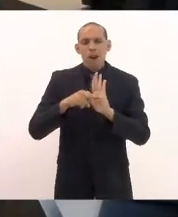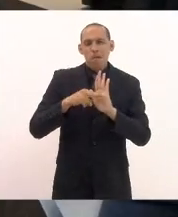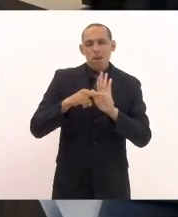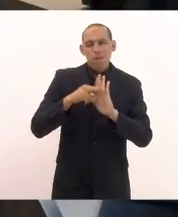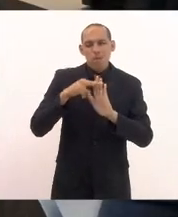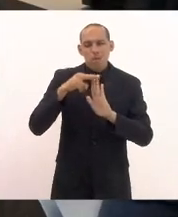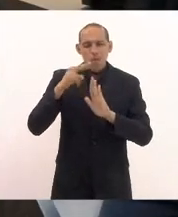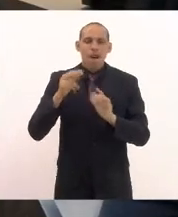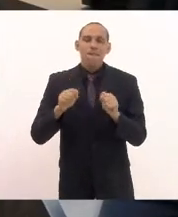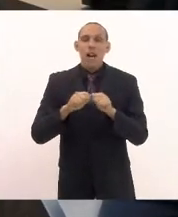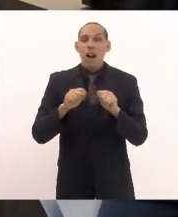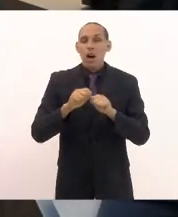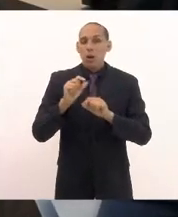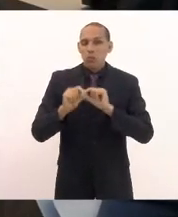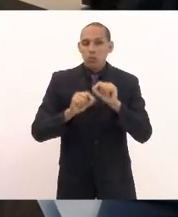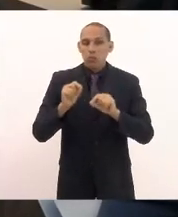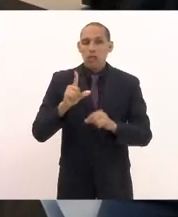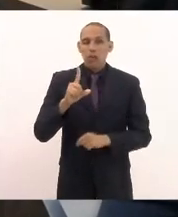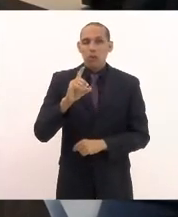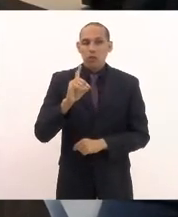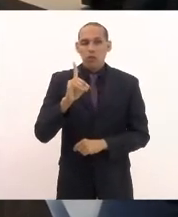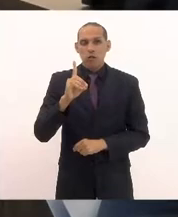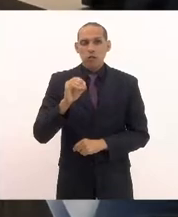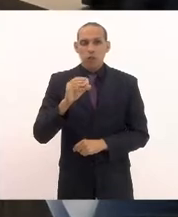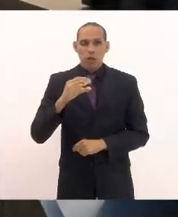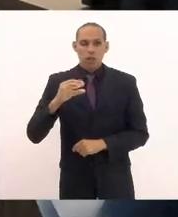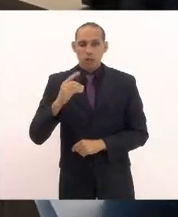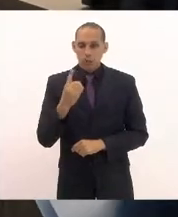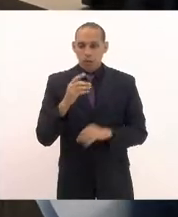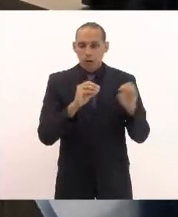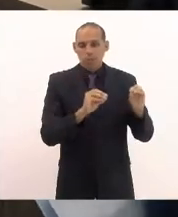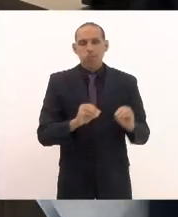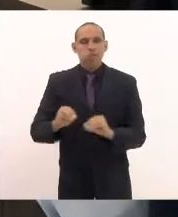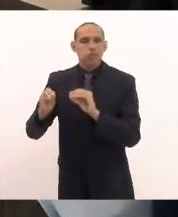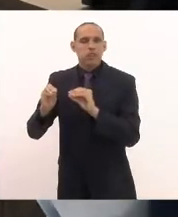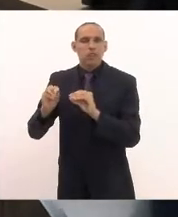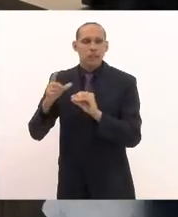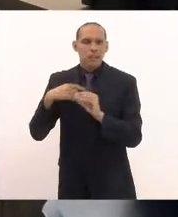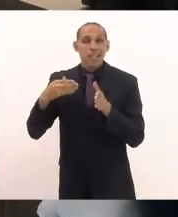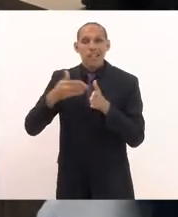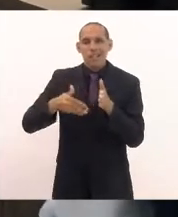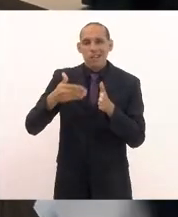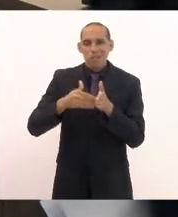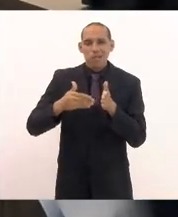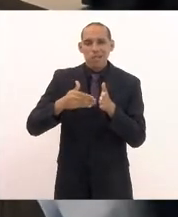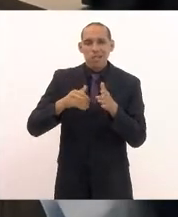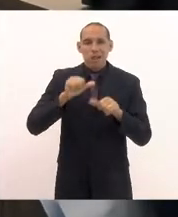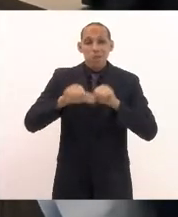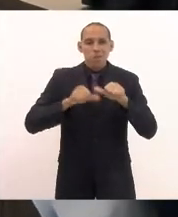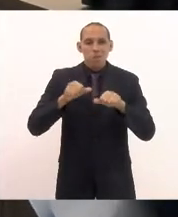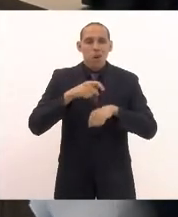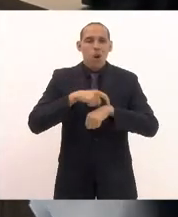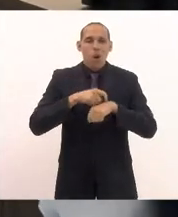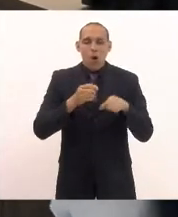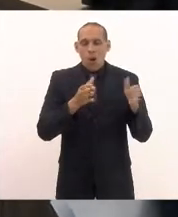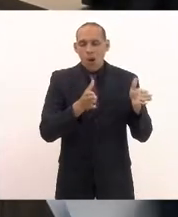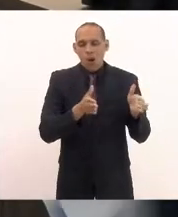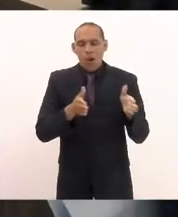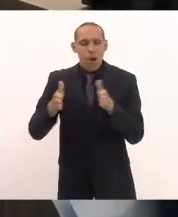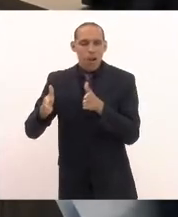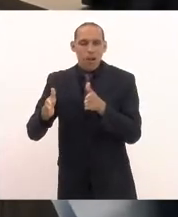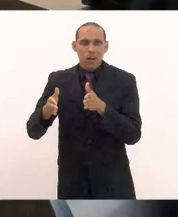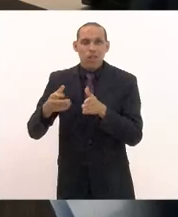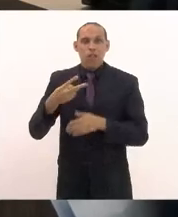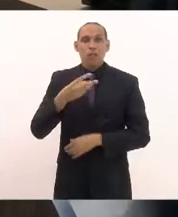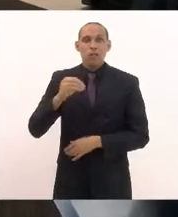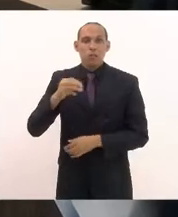dos professores docentes do AC1 tem uma limitação na mudança da carga horária para os profissionais anteriores a